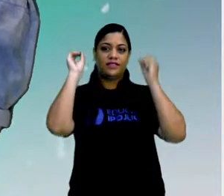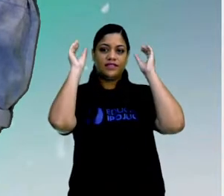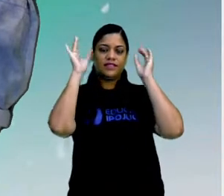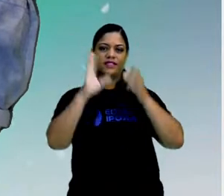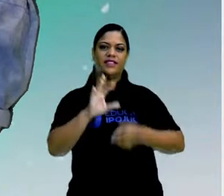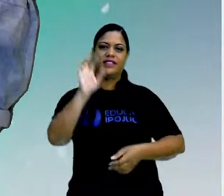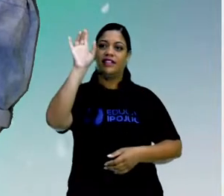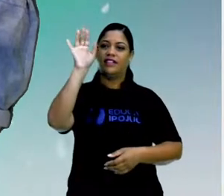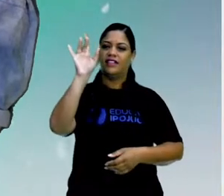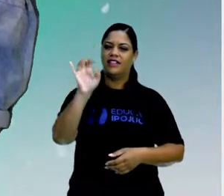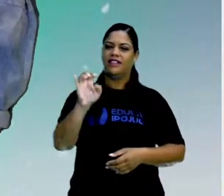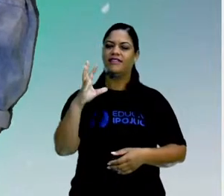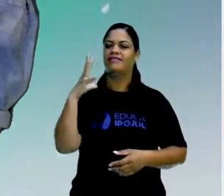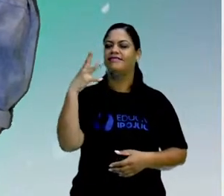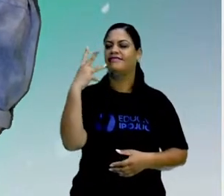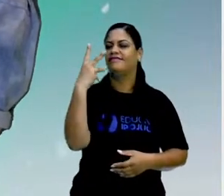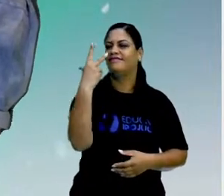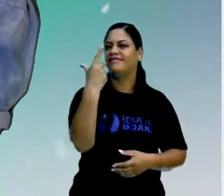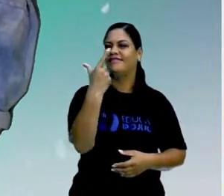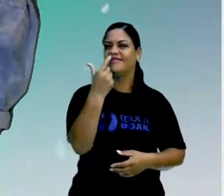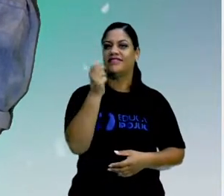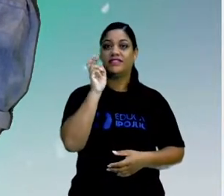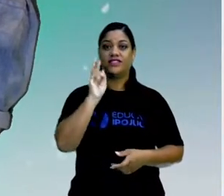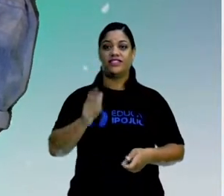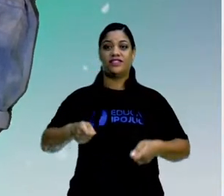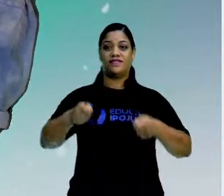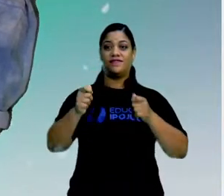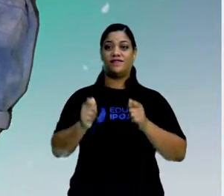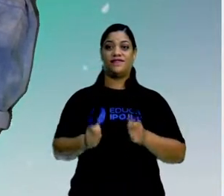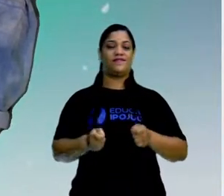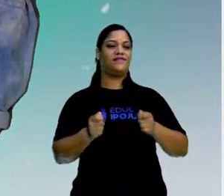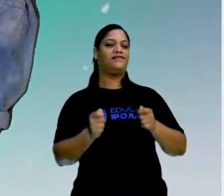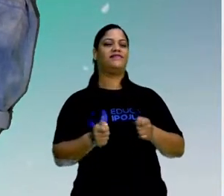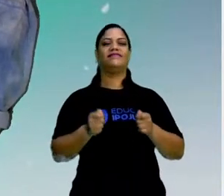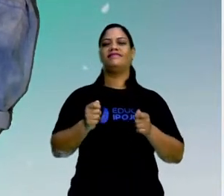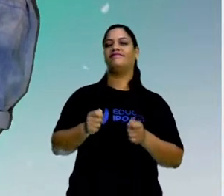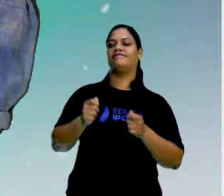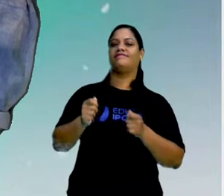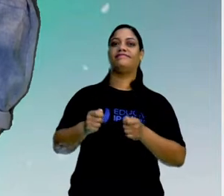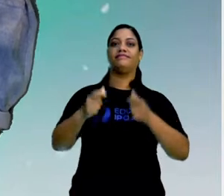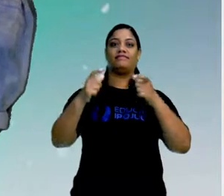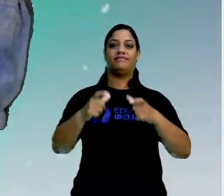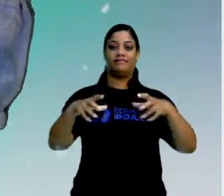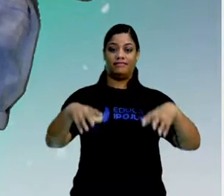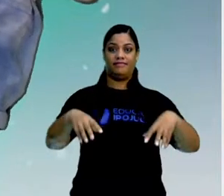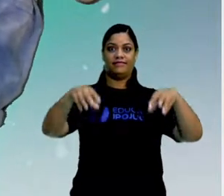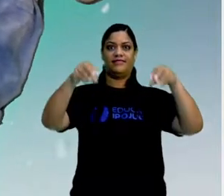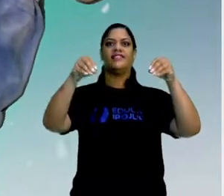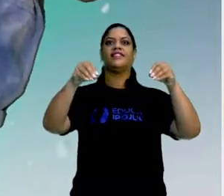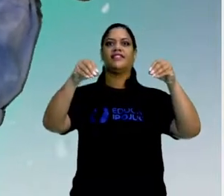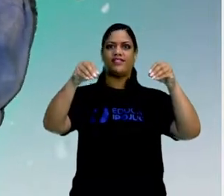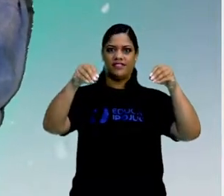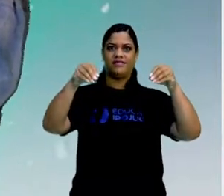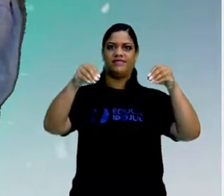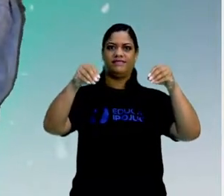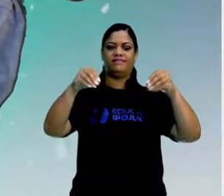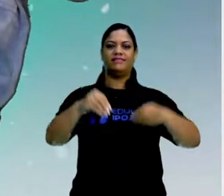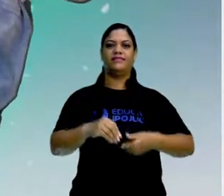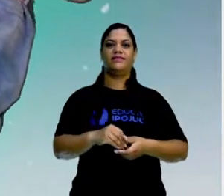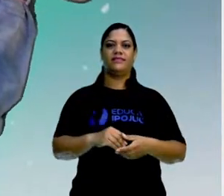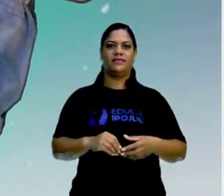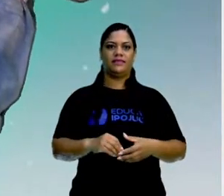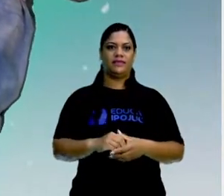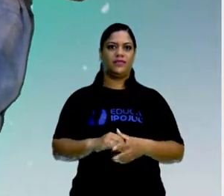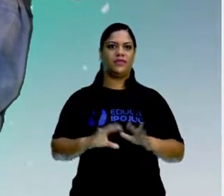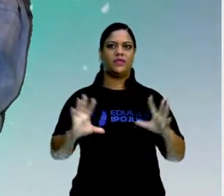é linda. A neve é linda. Olha o trenó. Levou o menino para o castelo. O castelo